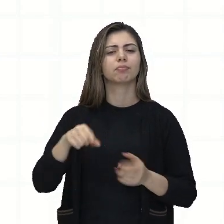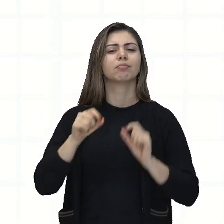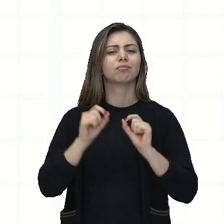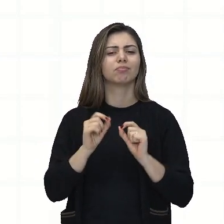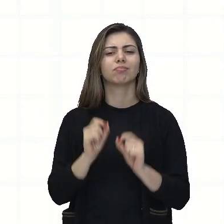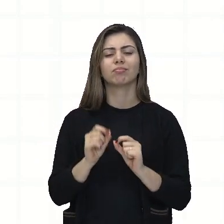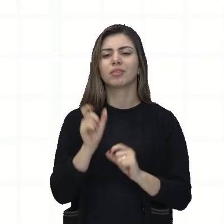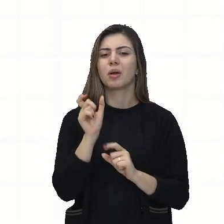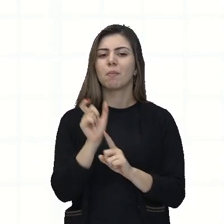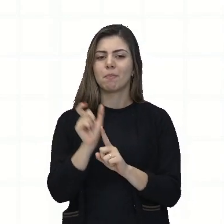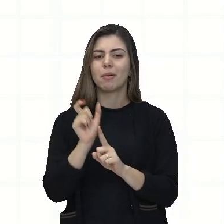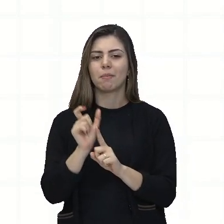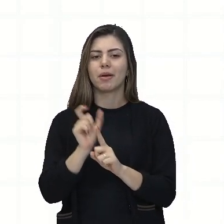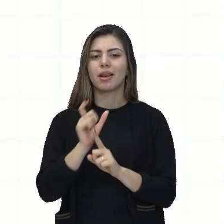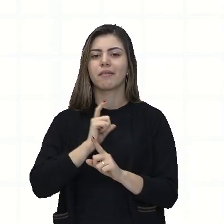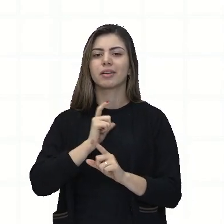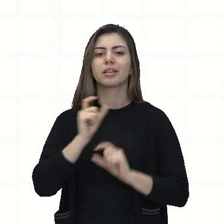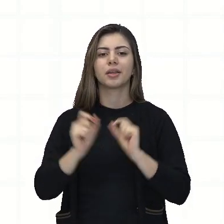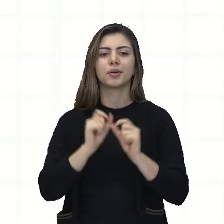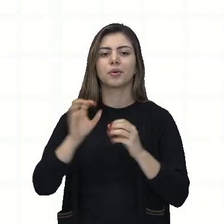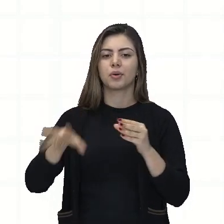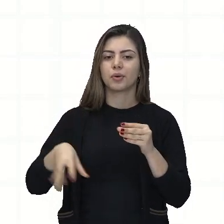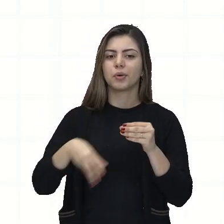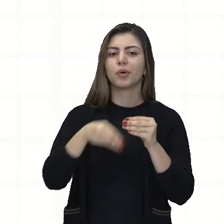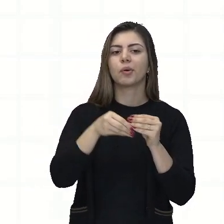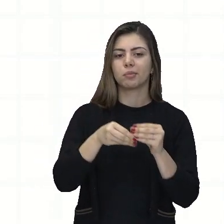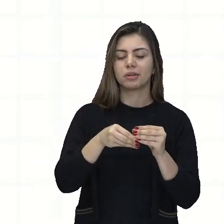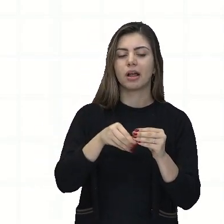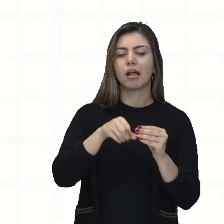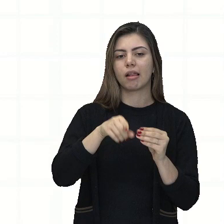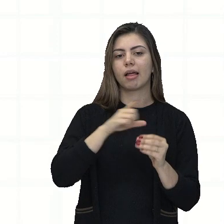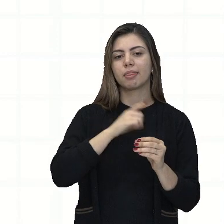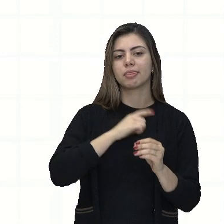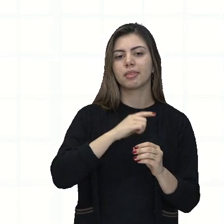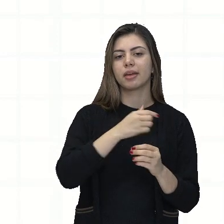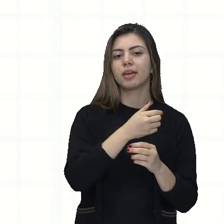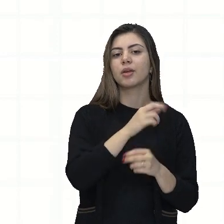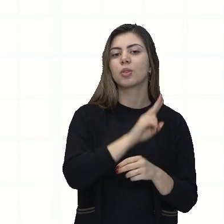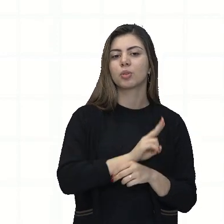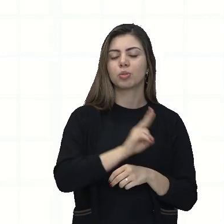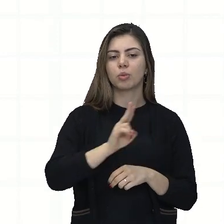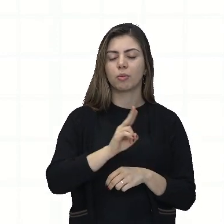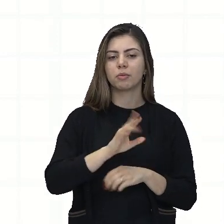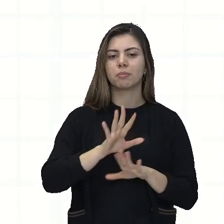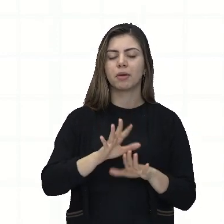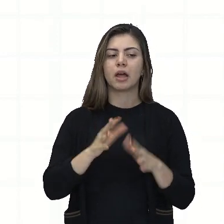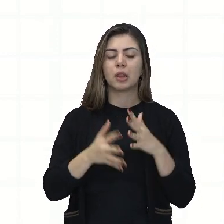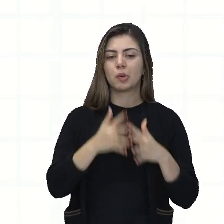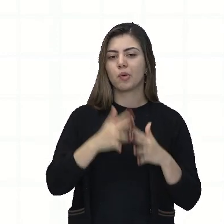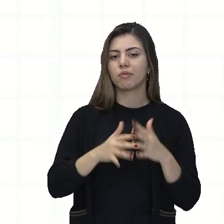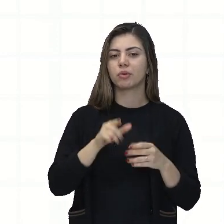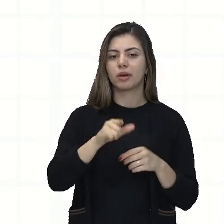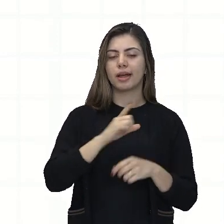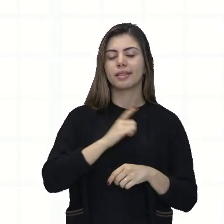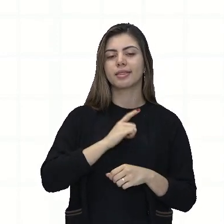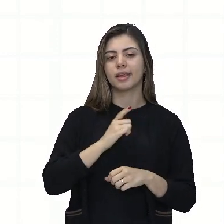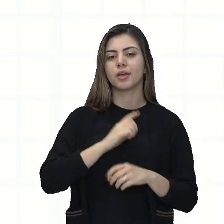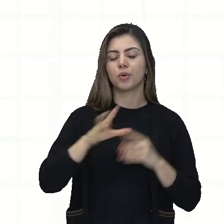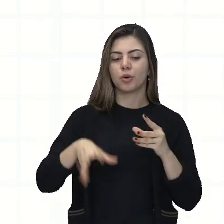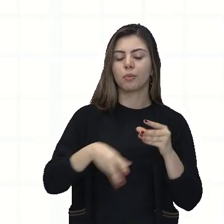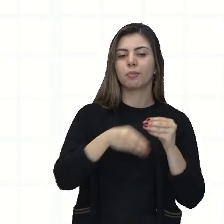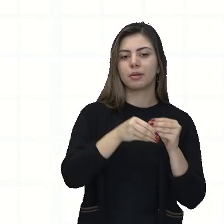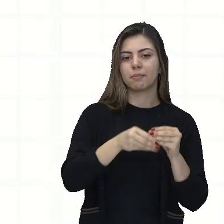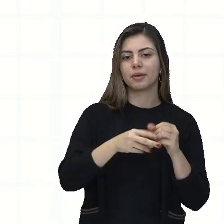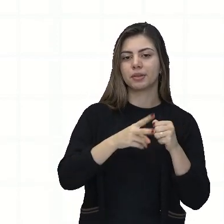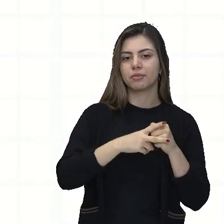que completa o sentido de um nome. Não confunda o complemento verbal com o nominal. Verbo, estou